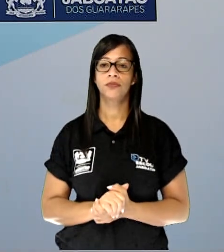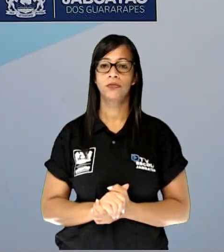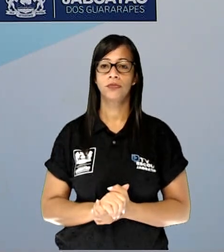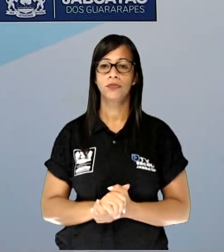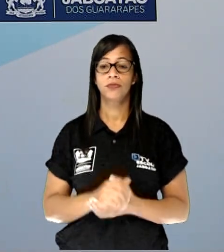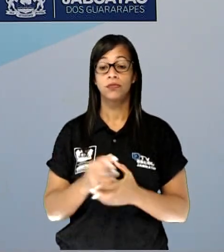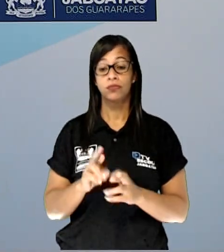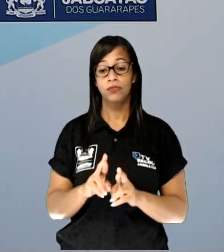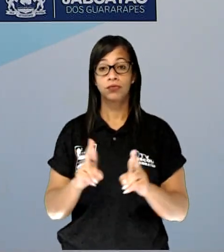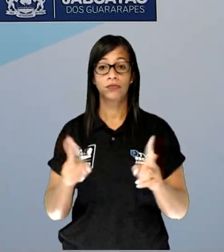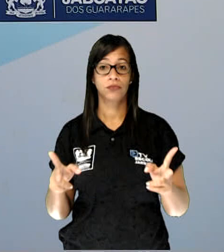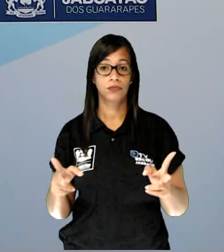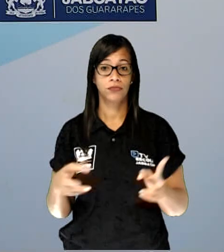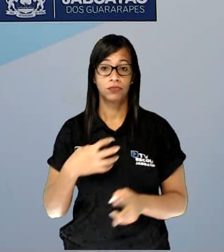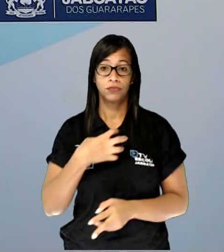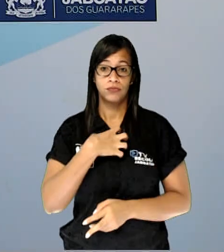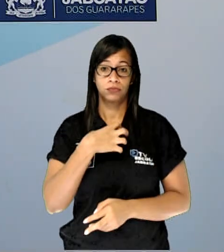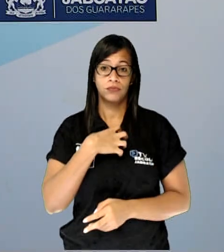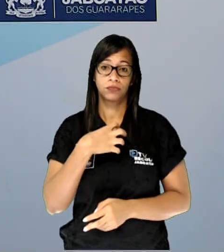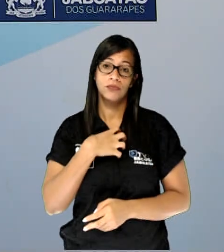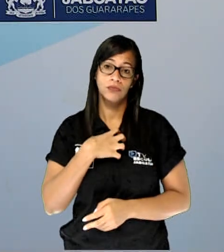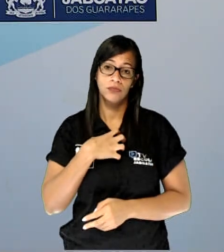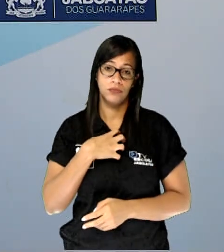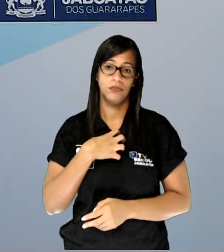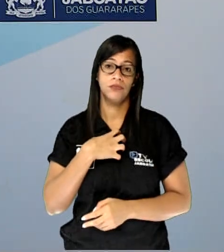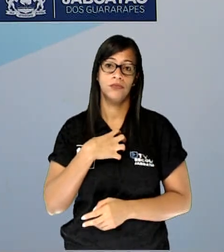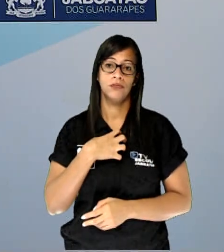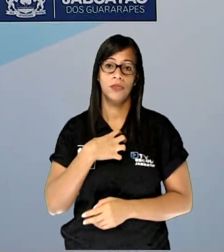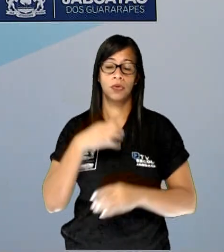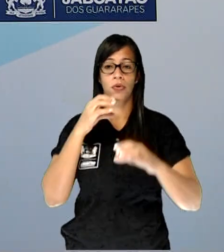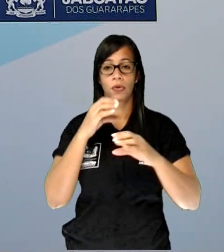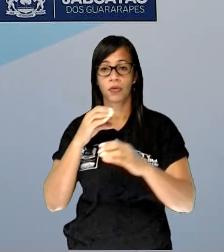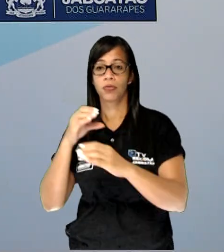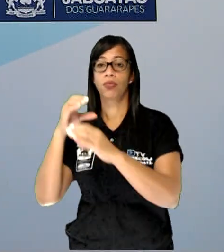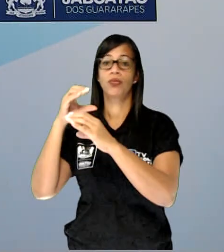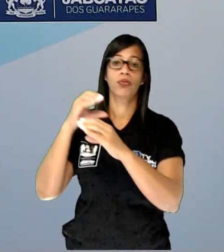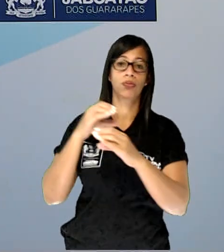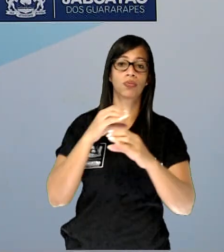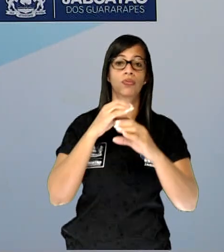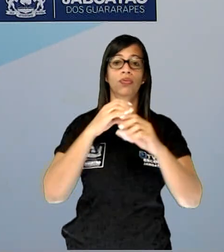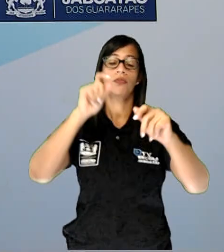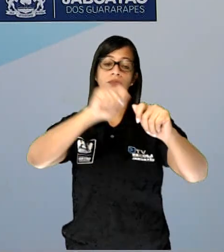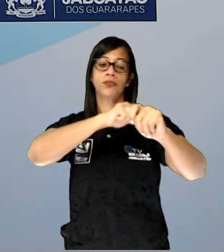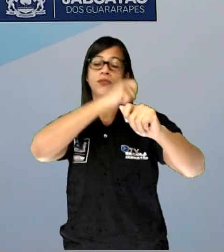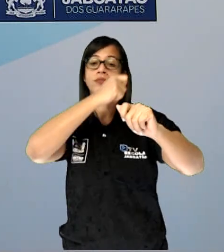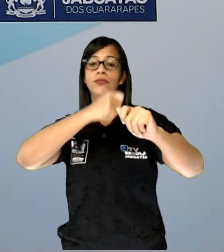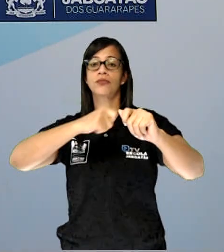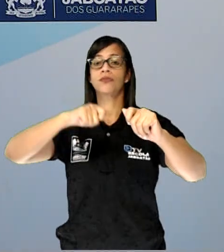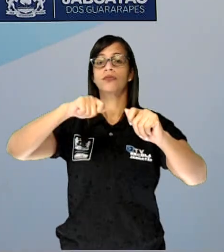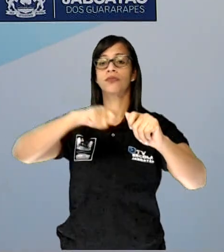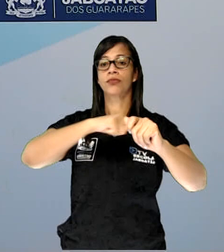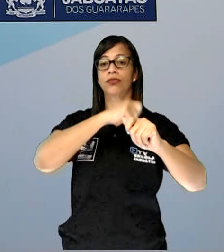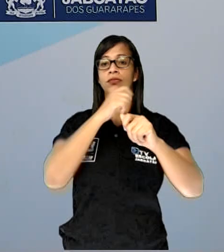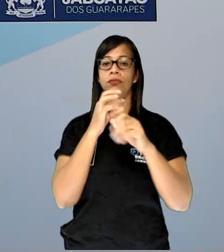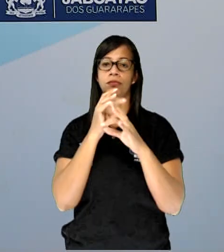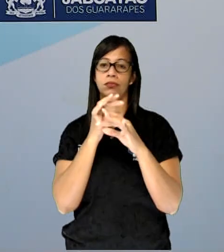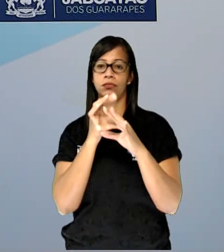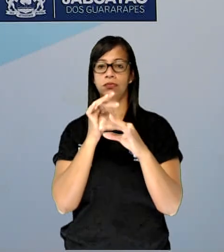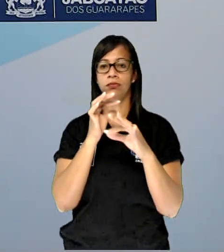é diferente de um som de um saxofone, de um violino, de uma flauta.